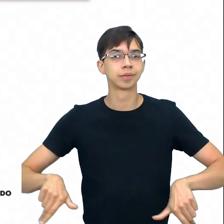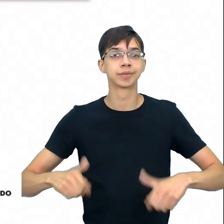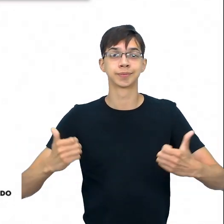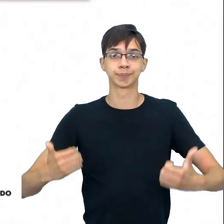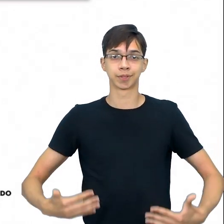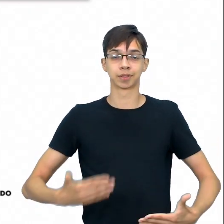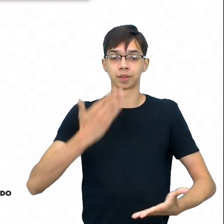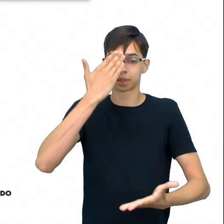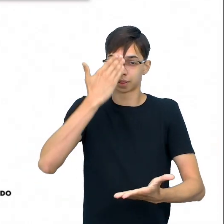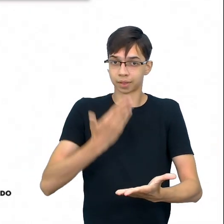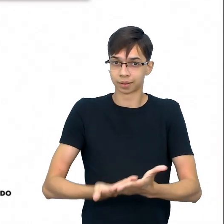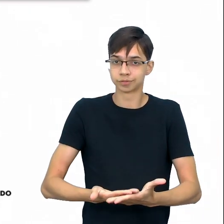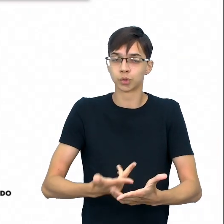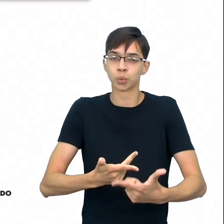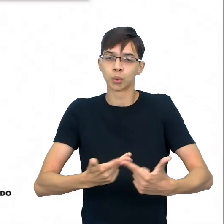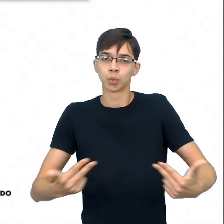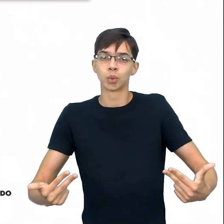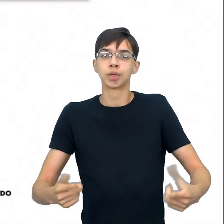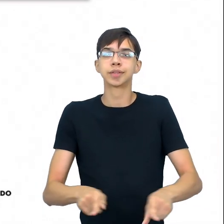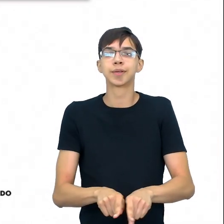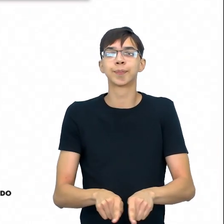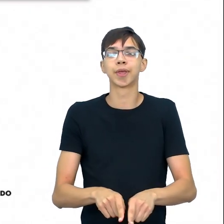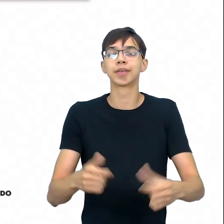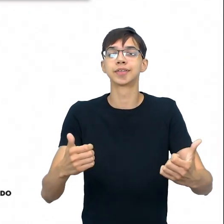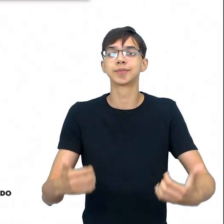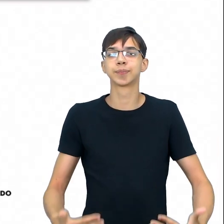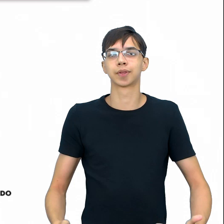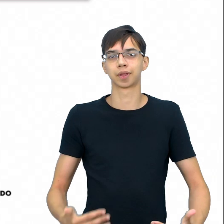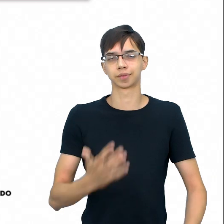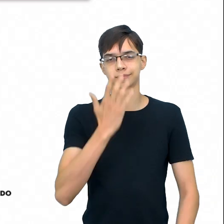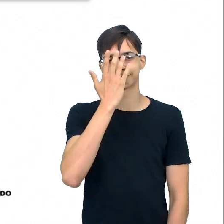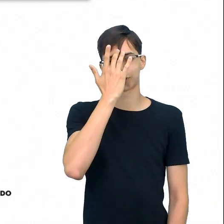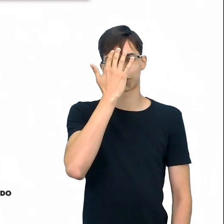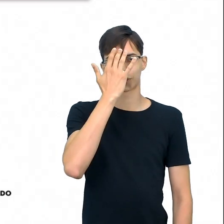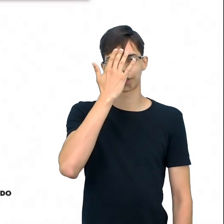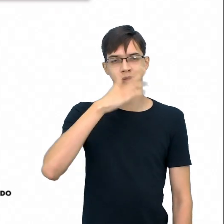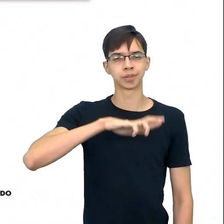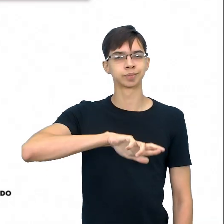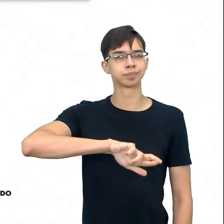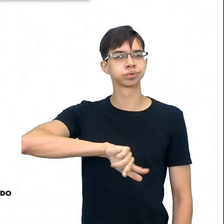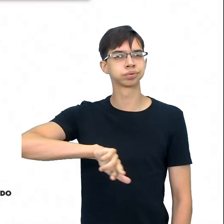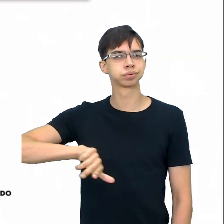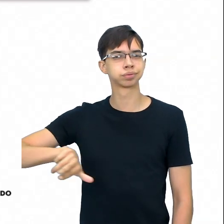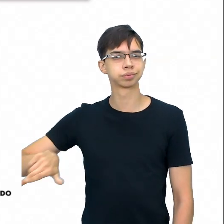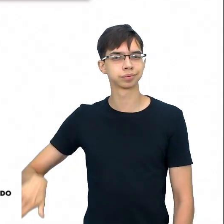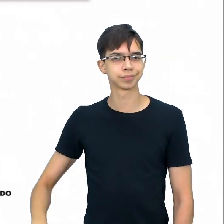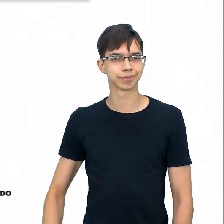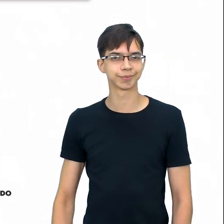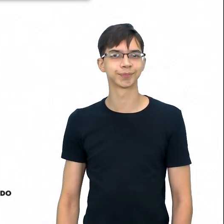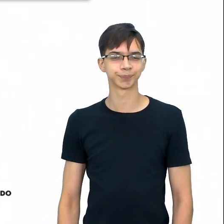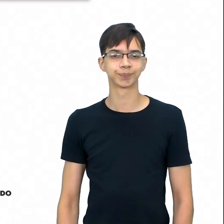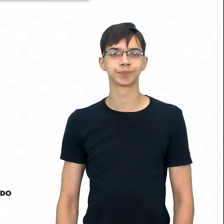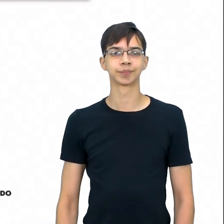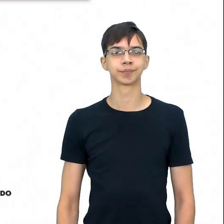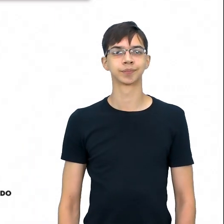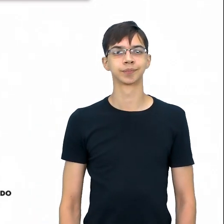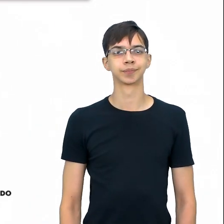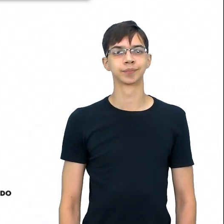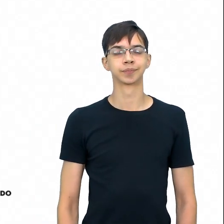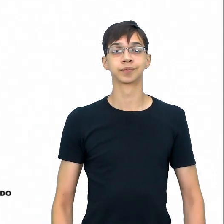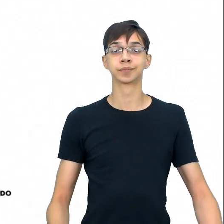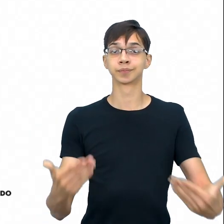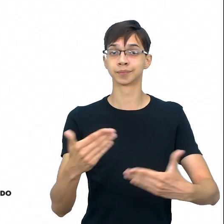crenças também, né? Então, dá para a gente trabalhar de diferentes maneiras. E aí, seguindo, né, no próximo slide,